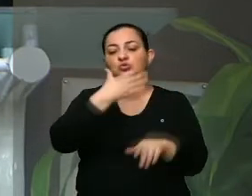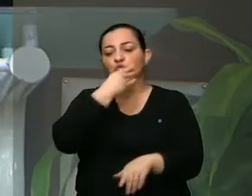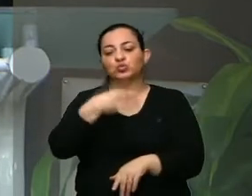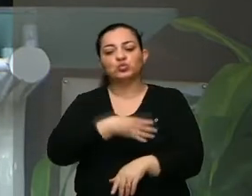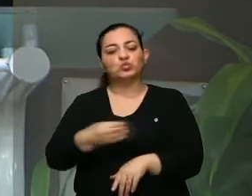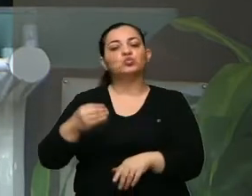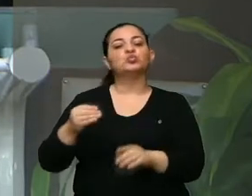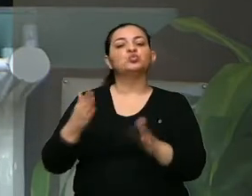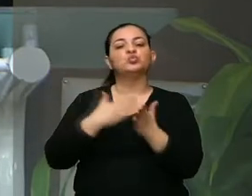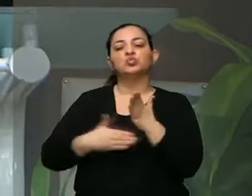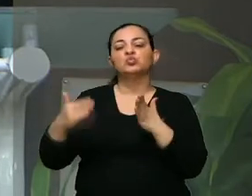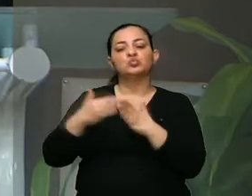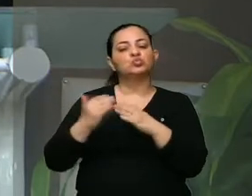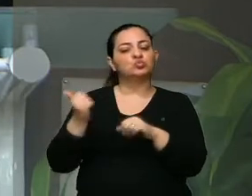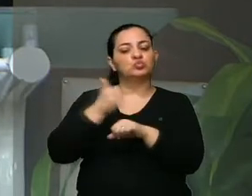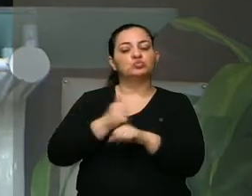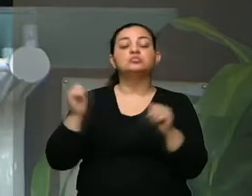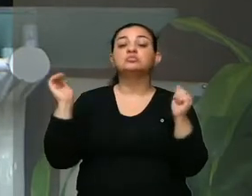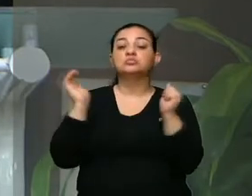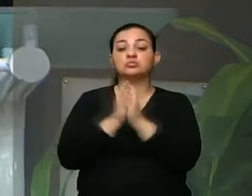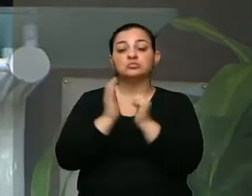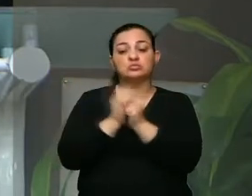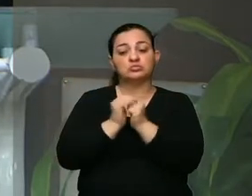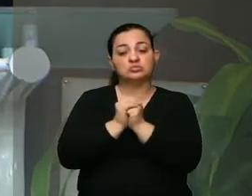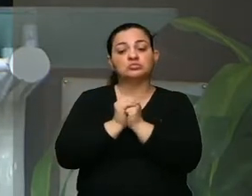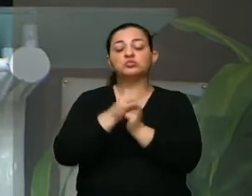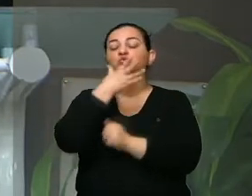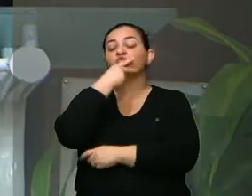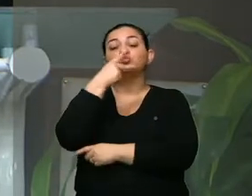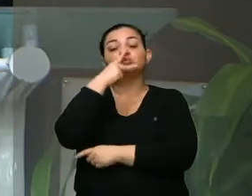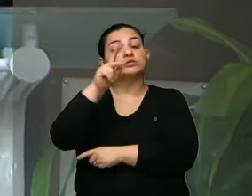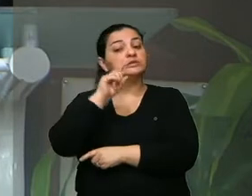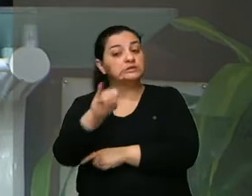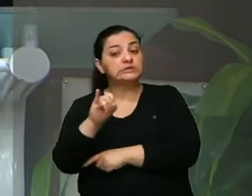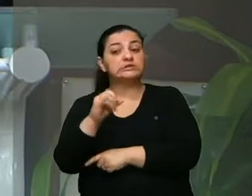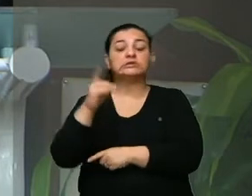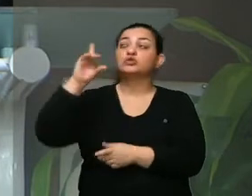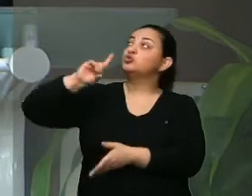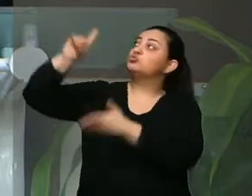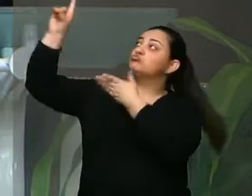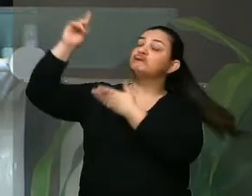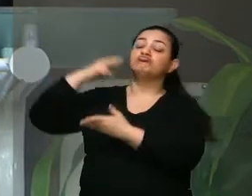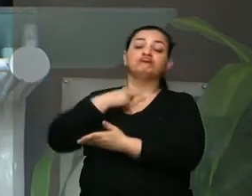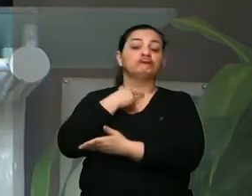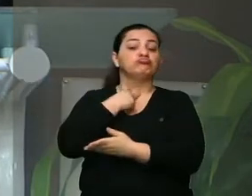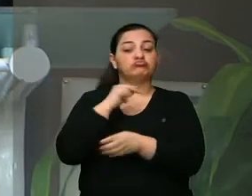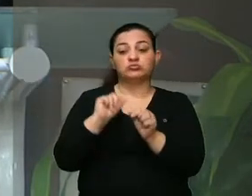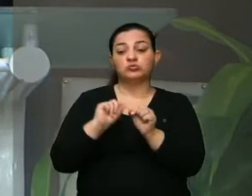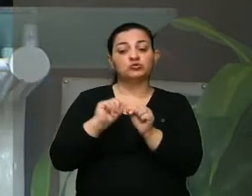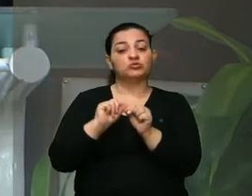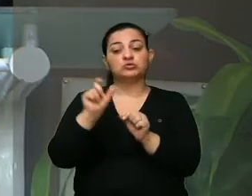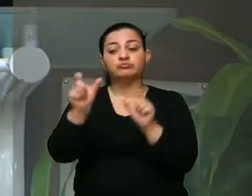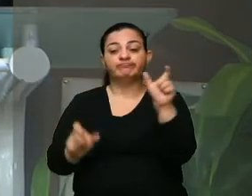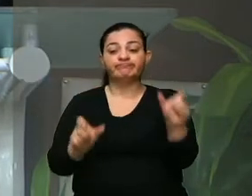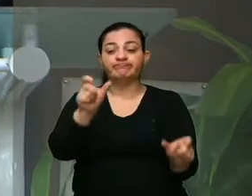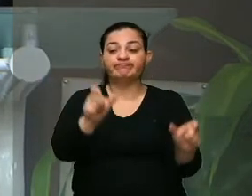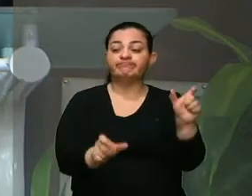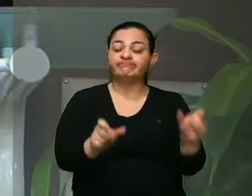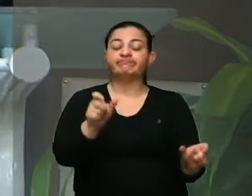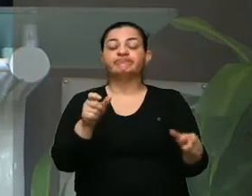abraão amém profeta de se ele não pode fazer isso a pessoa